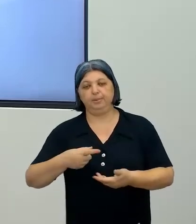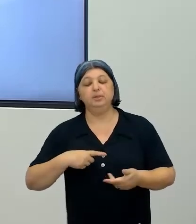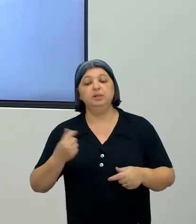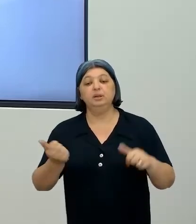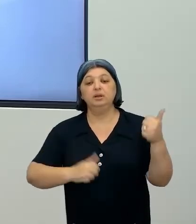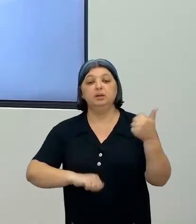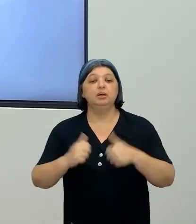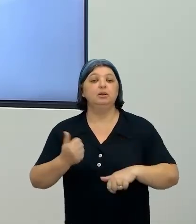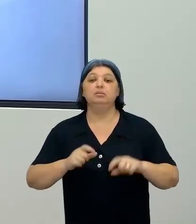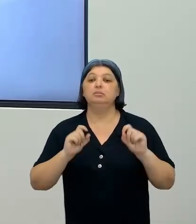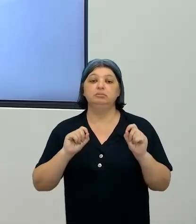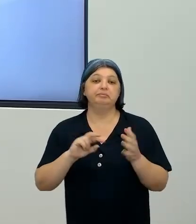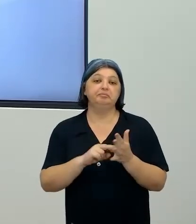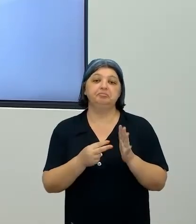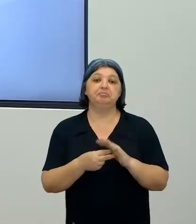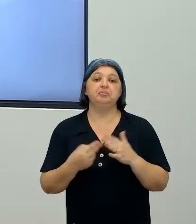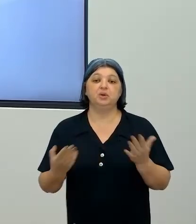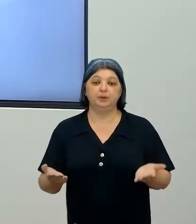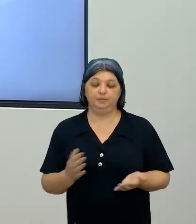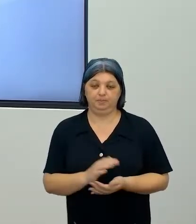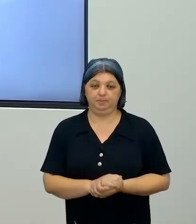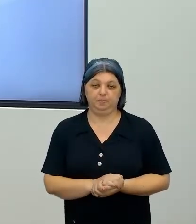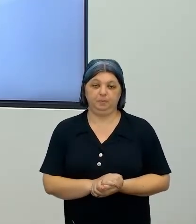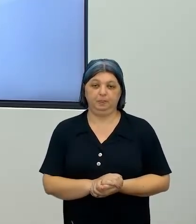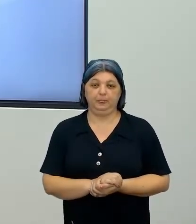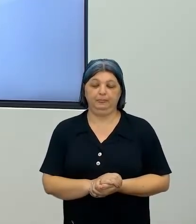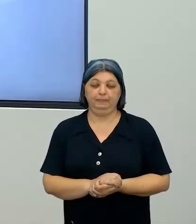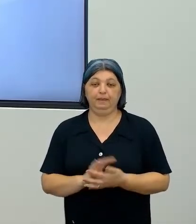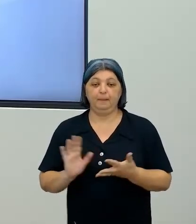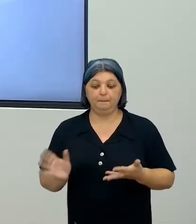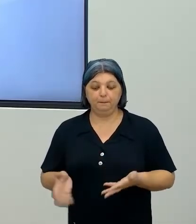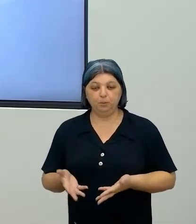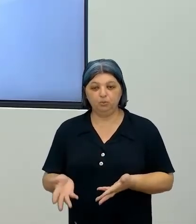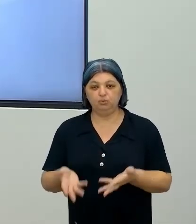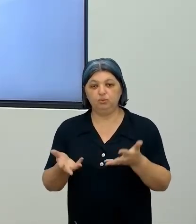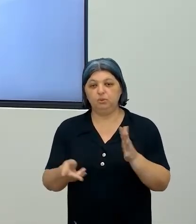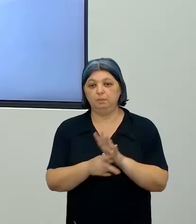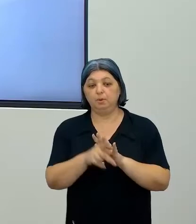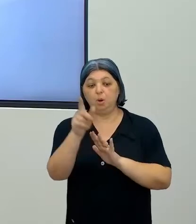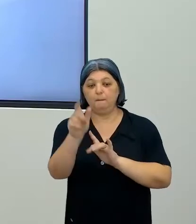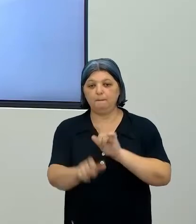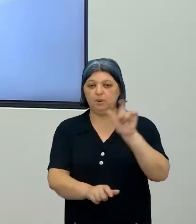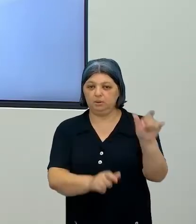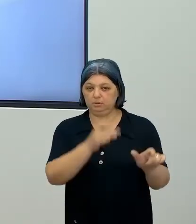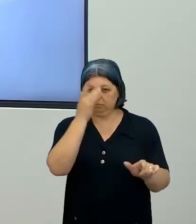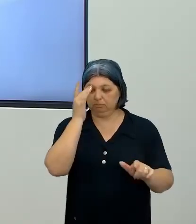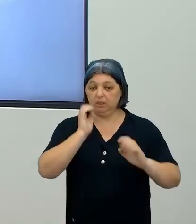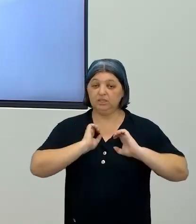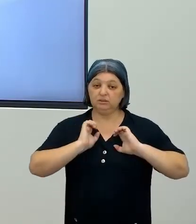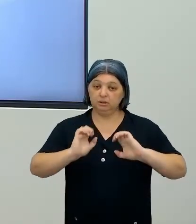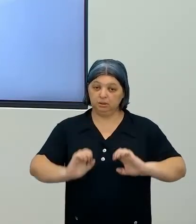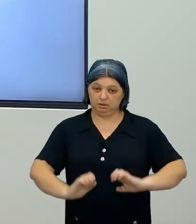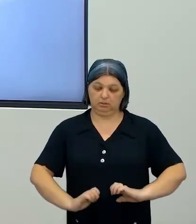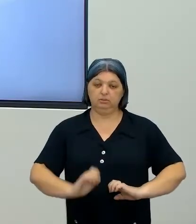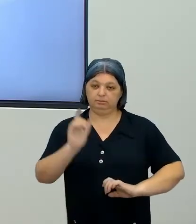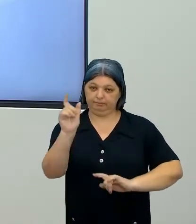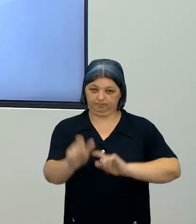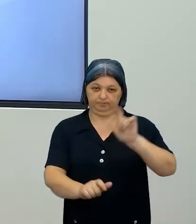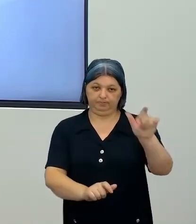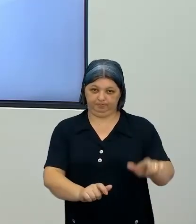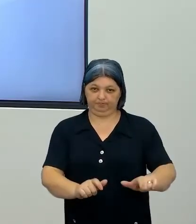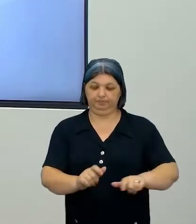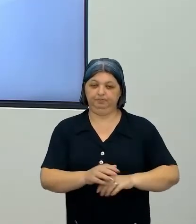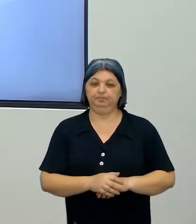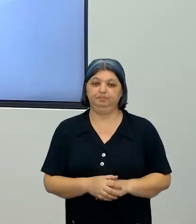que exatamente? Diz respeito à motivação do sujeito, diz respeito à ética do sujeito, tá